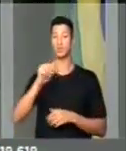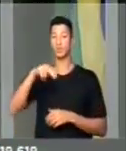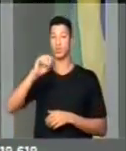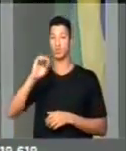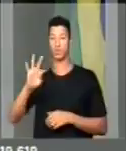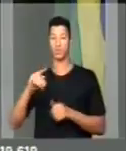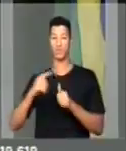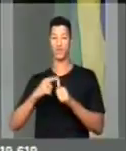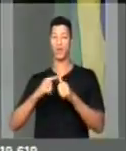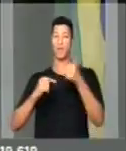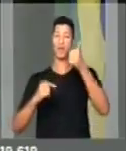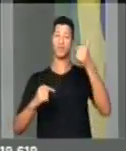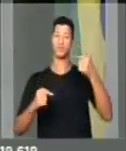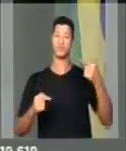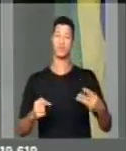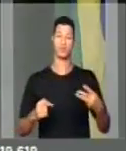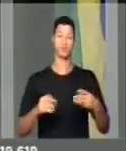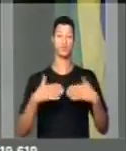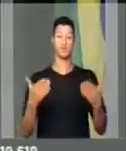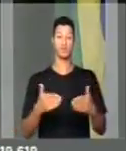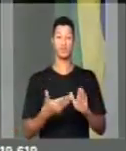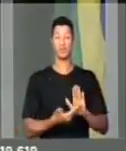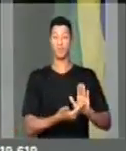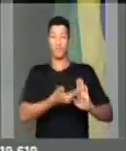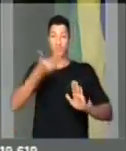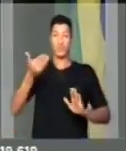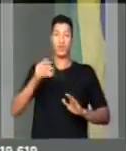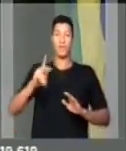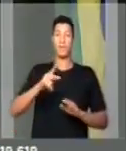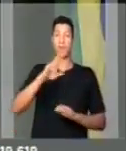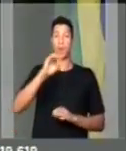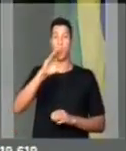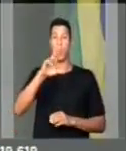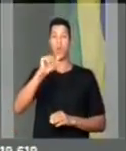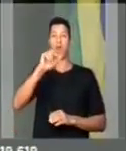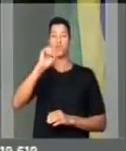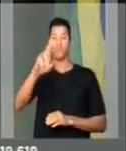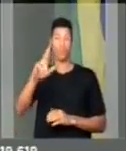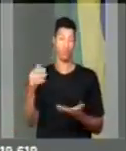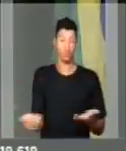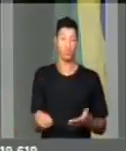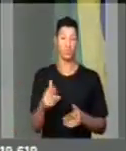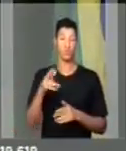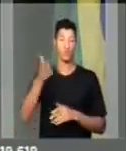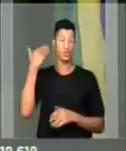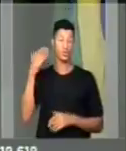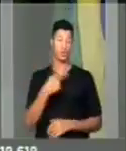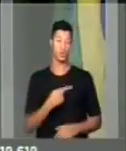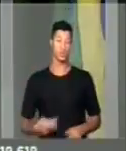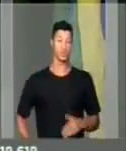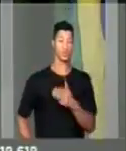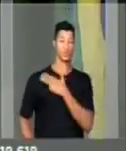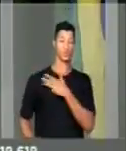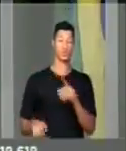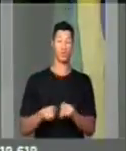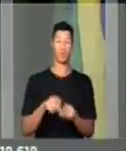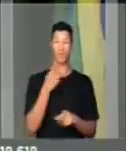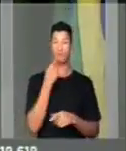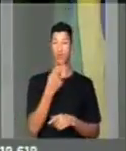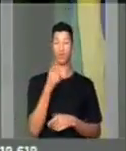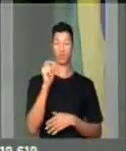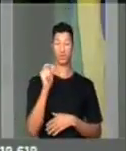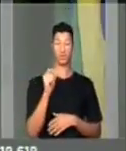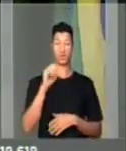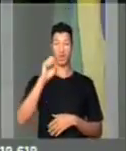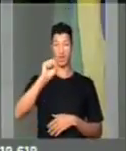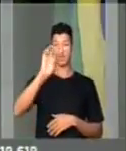para ficar em terceiro lugar. E aí ele puxou ele para procurador. Como na época o presidente Lula também falou que